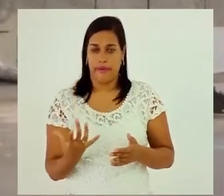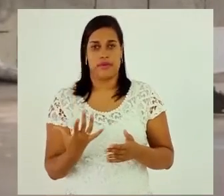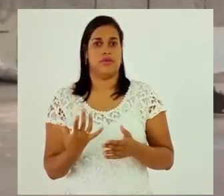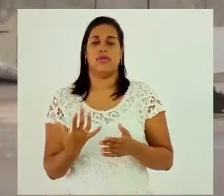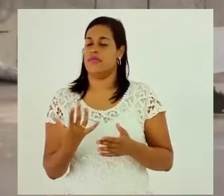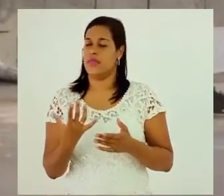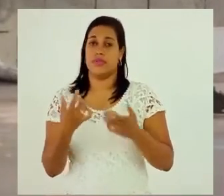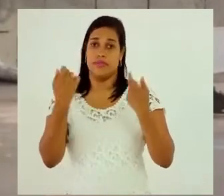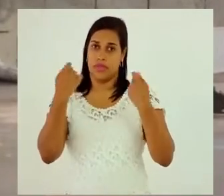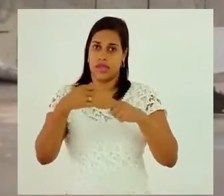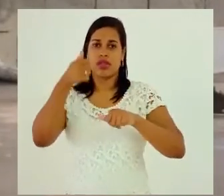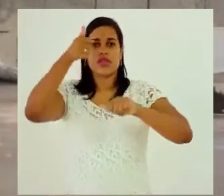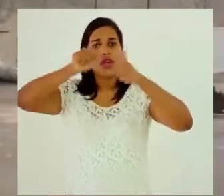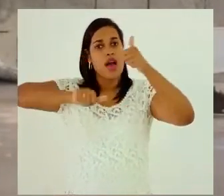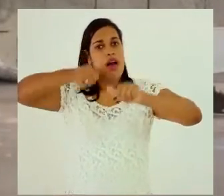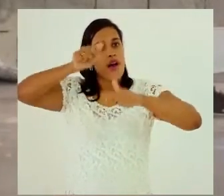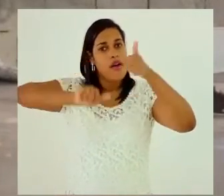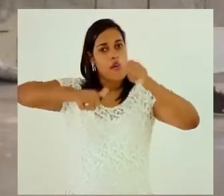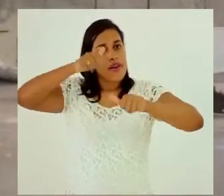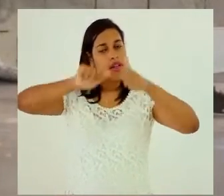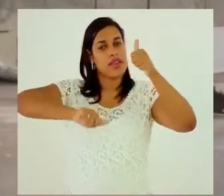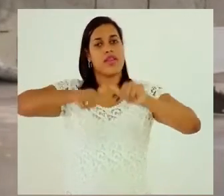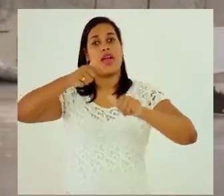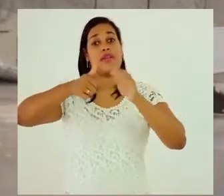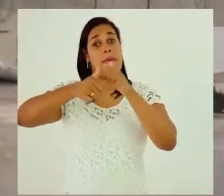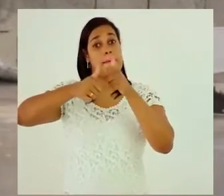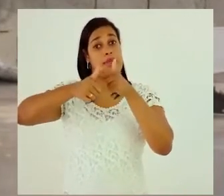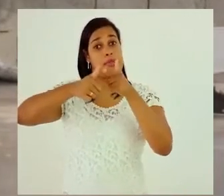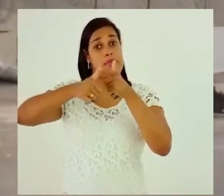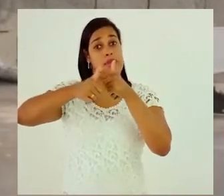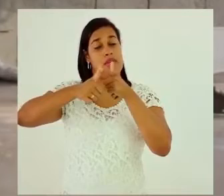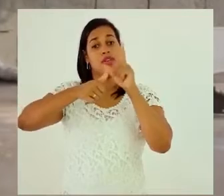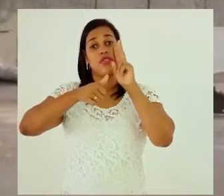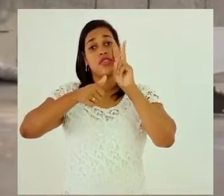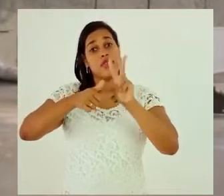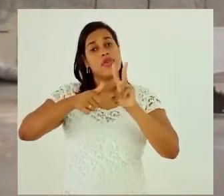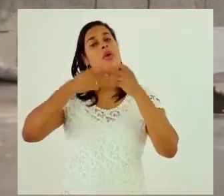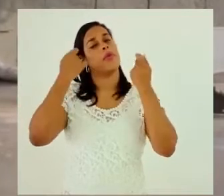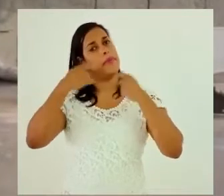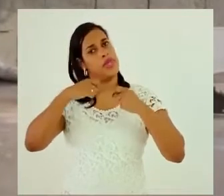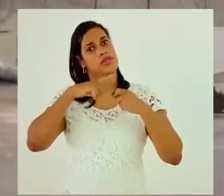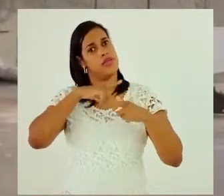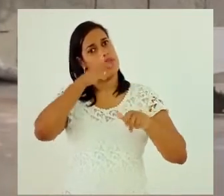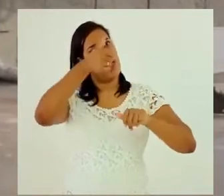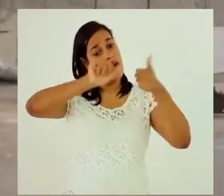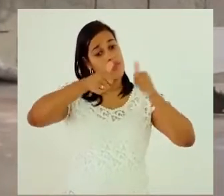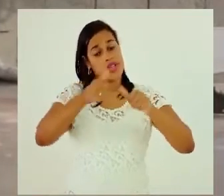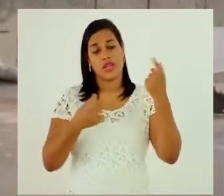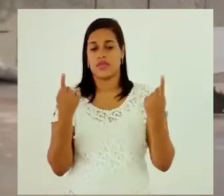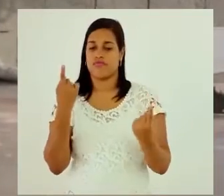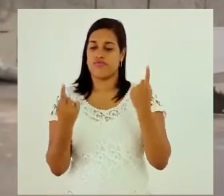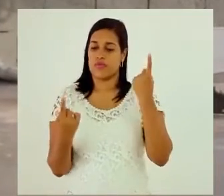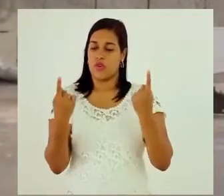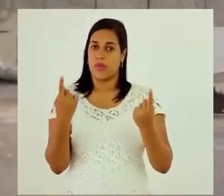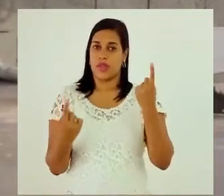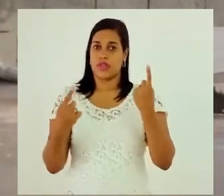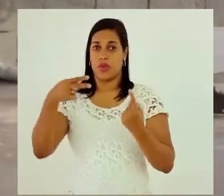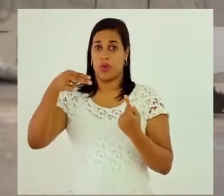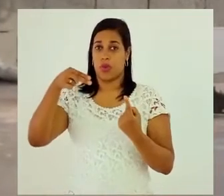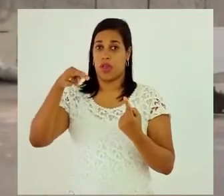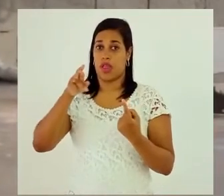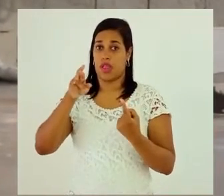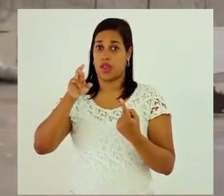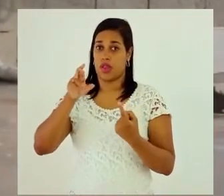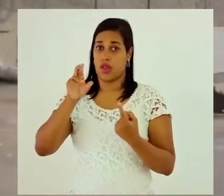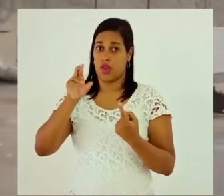tenho que ir lá e avaliar. A gente viu na primeira competência que é necessário fazer avaliações e comparar com o que a norma determina. A partir daí